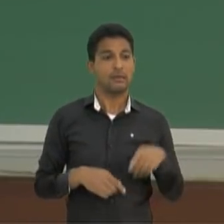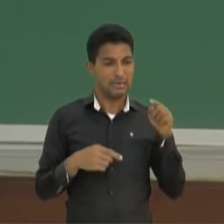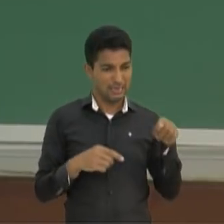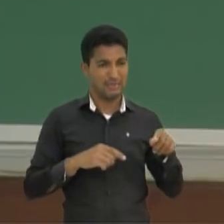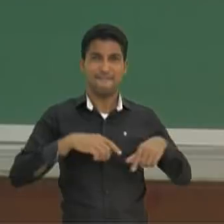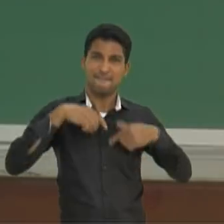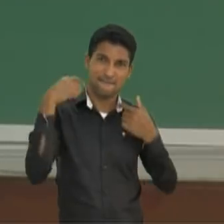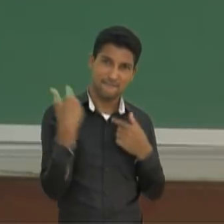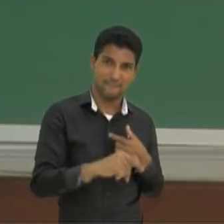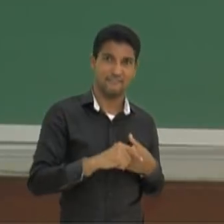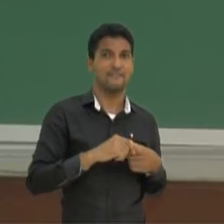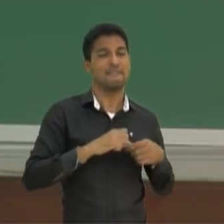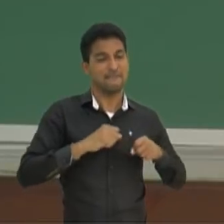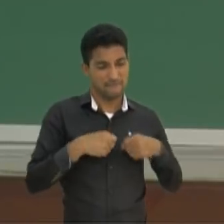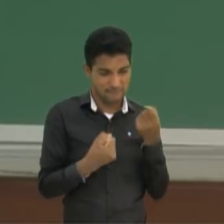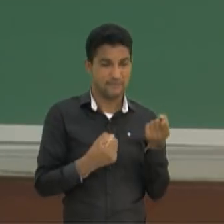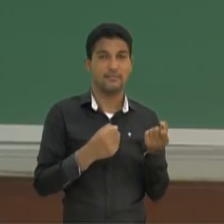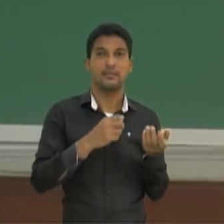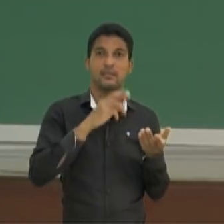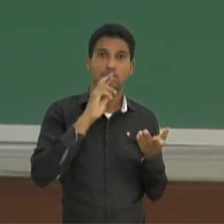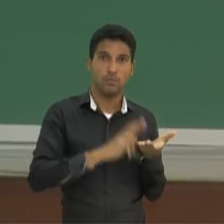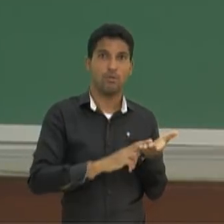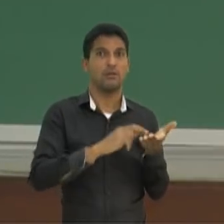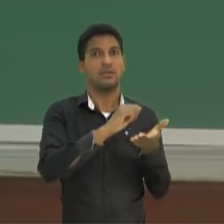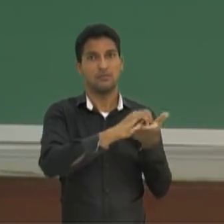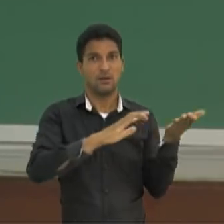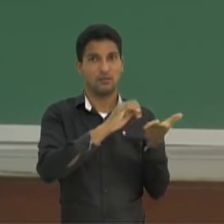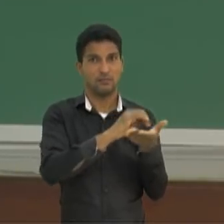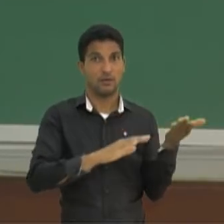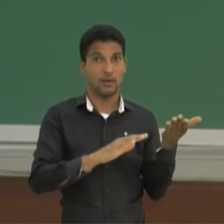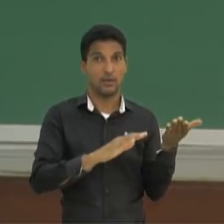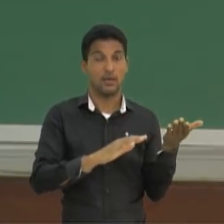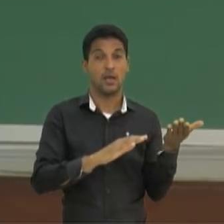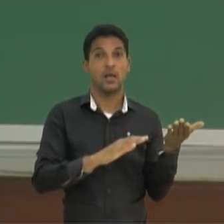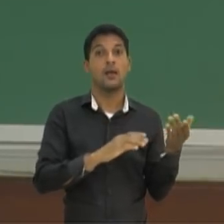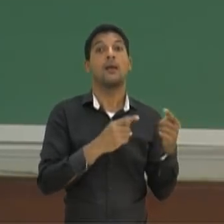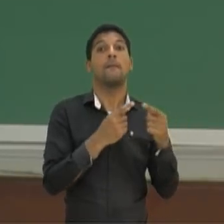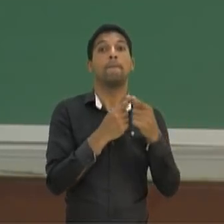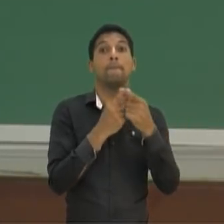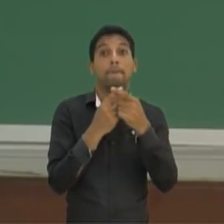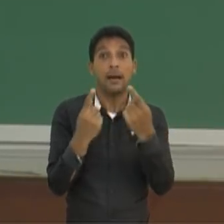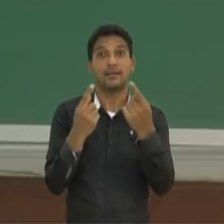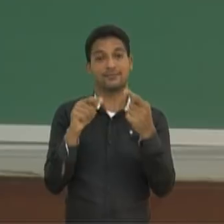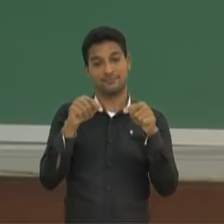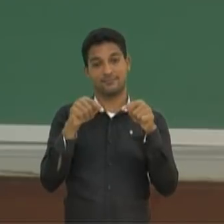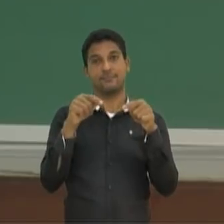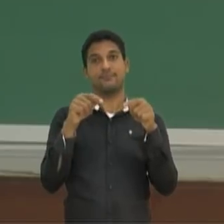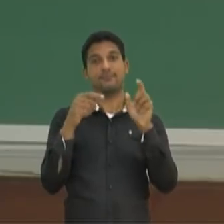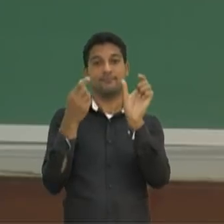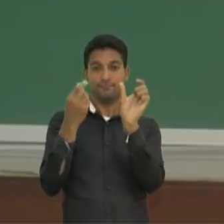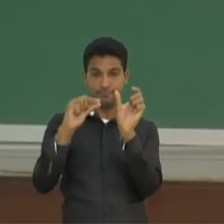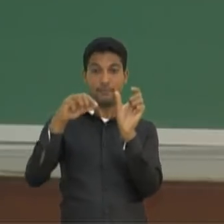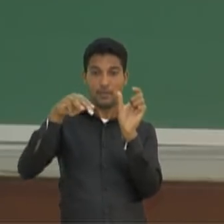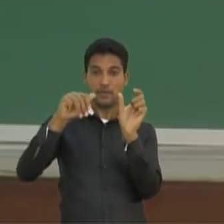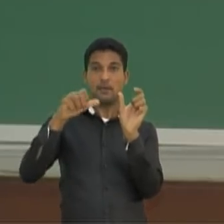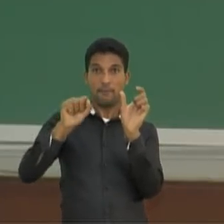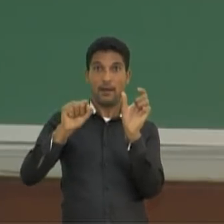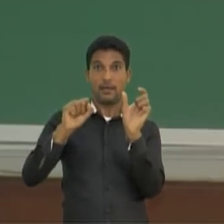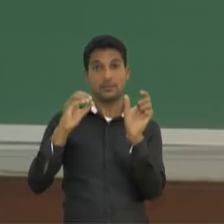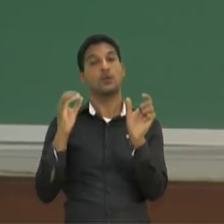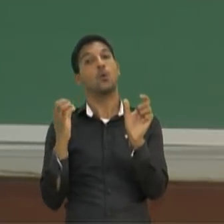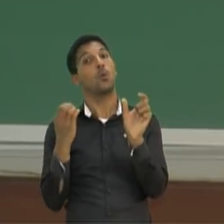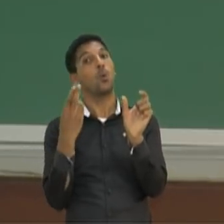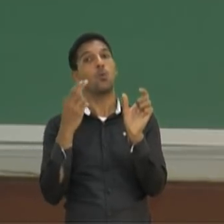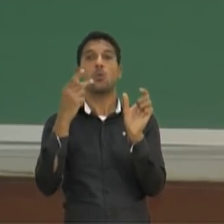questões a tempo. Ele se dedicou muito, porém não conseguiu. Todavia não conseguiu. Contudo não conseguiu. Entretanto